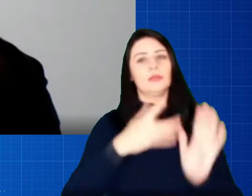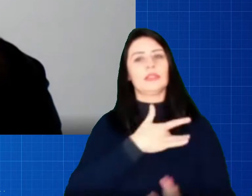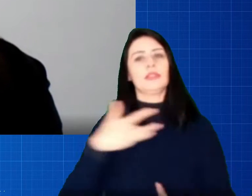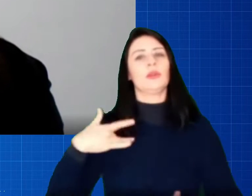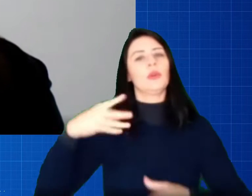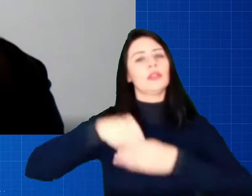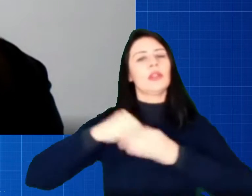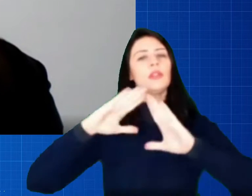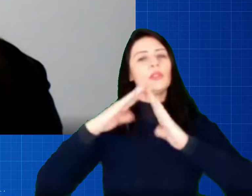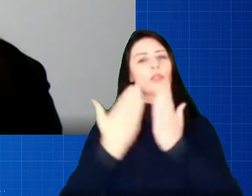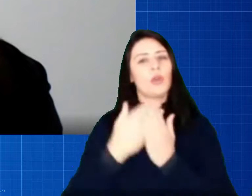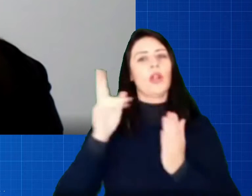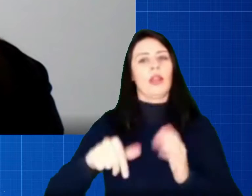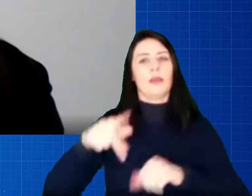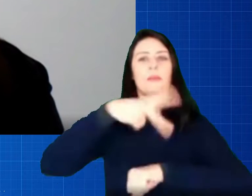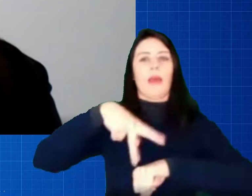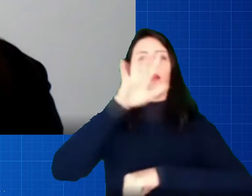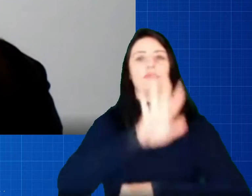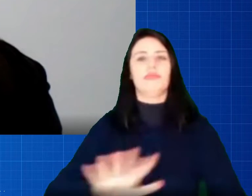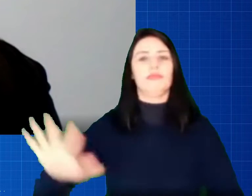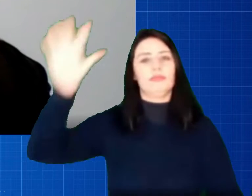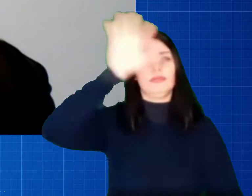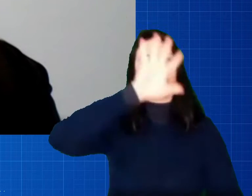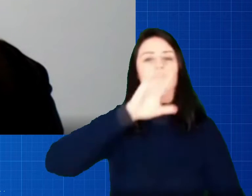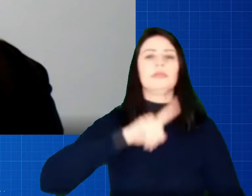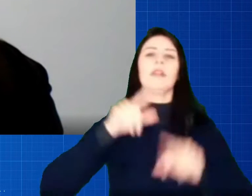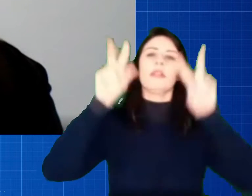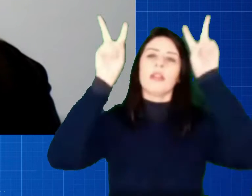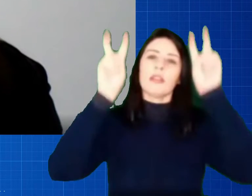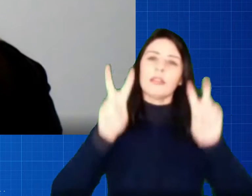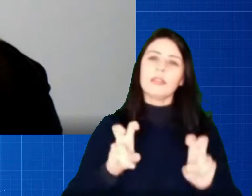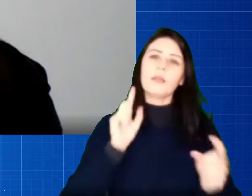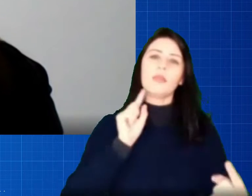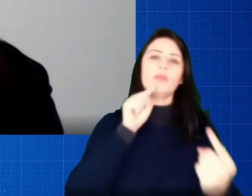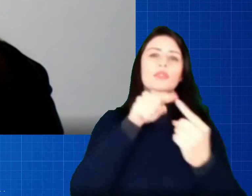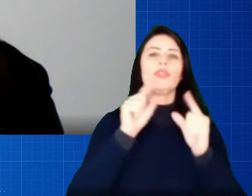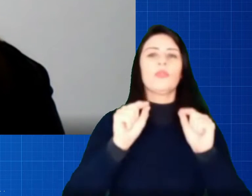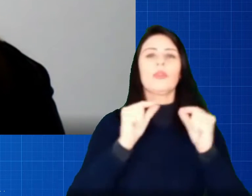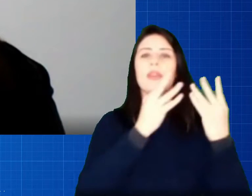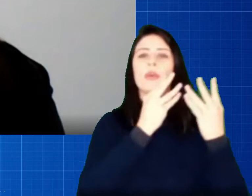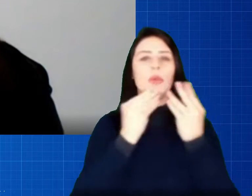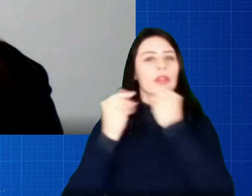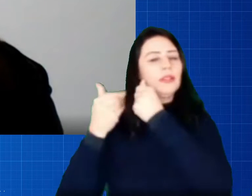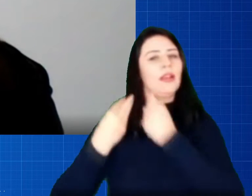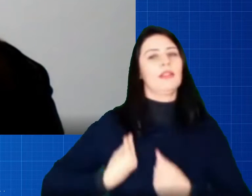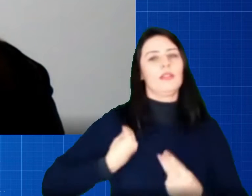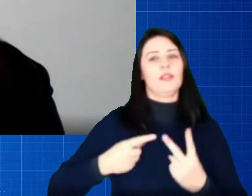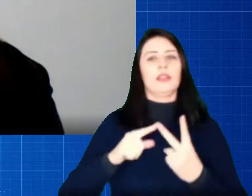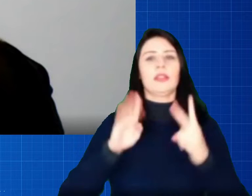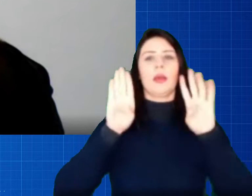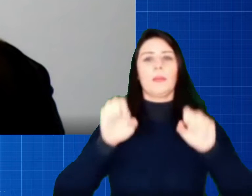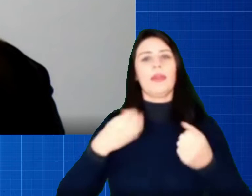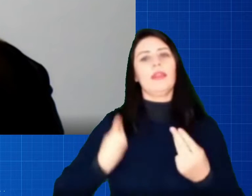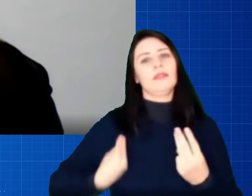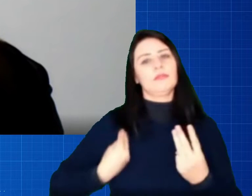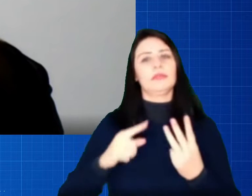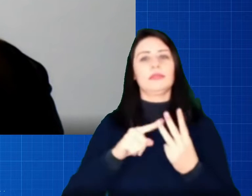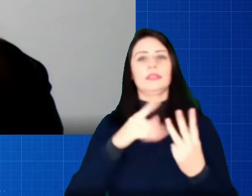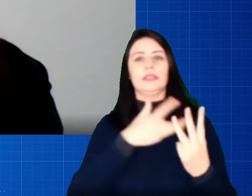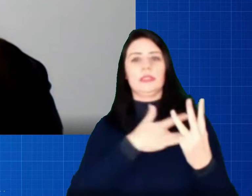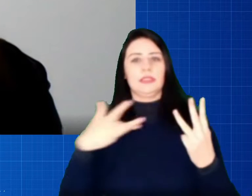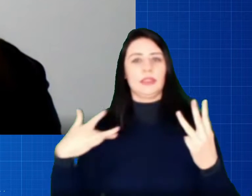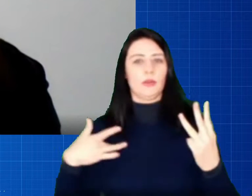Saúde na Escola é uma ação nacional e tem como objetivo a abordagem de temáticas importantes da qualidade de vida, bem-estar e